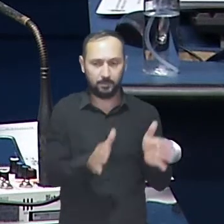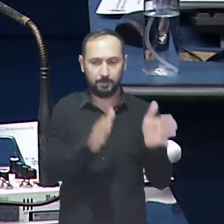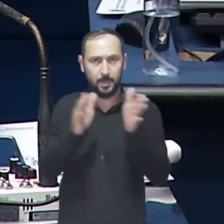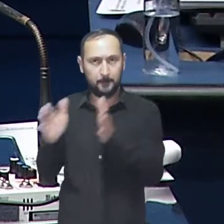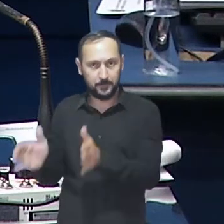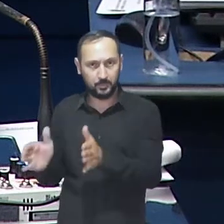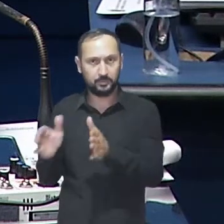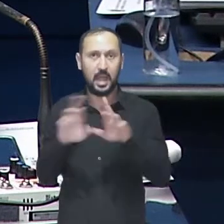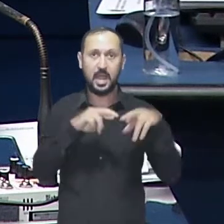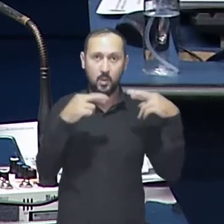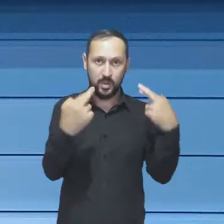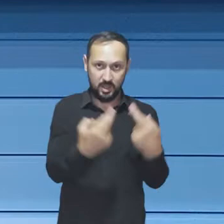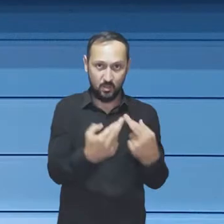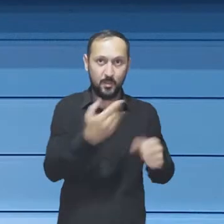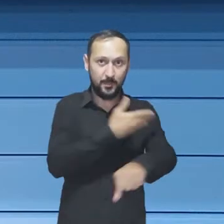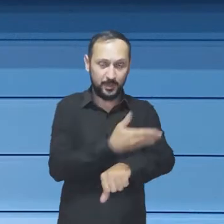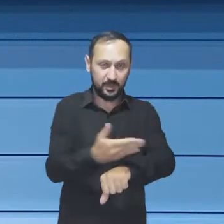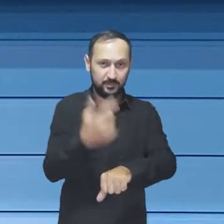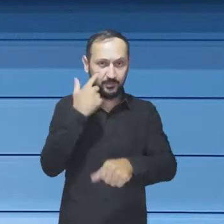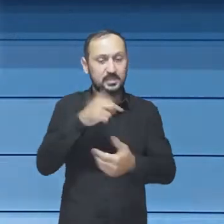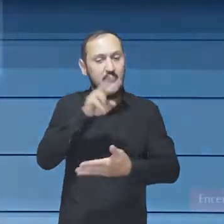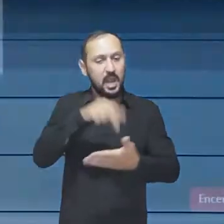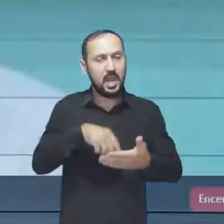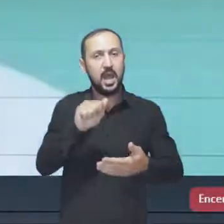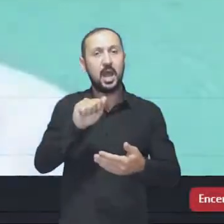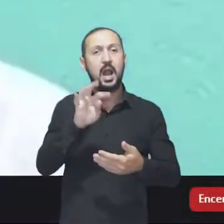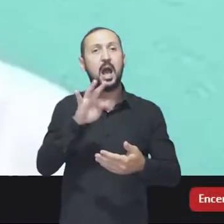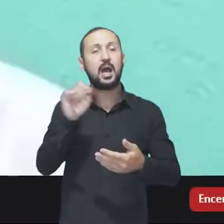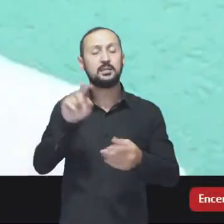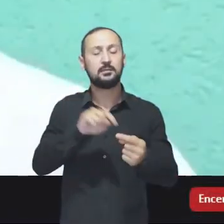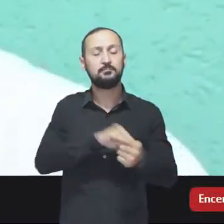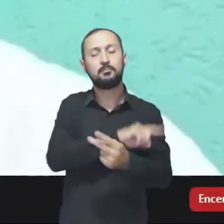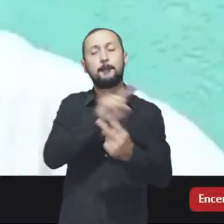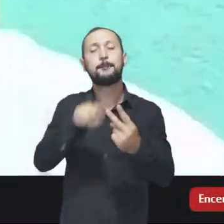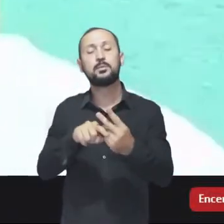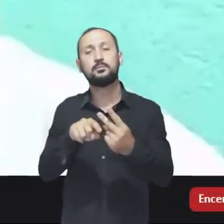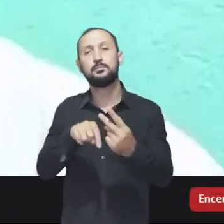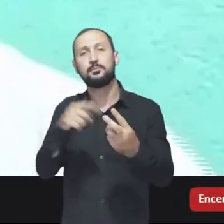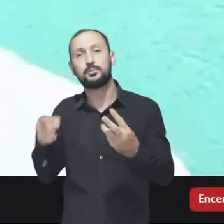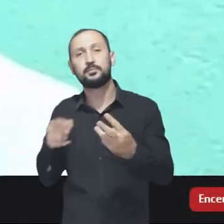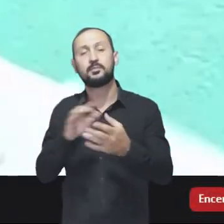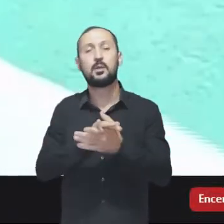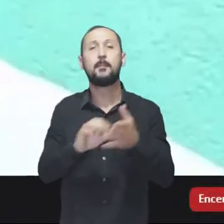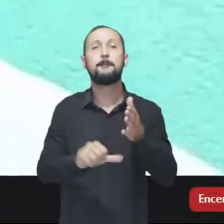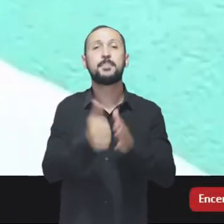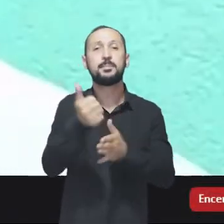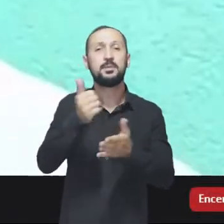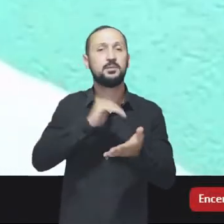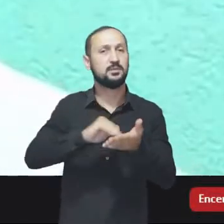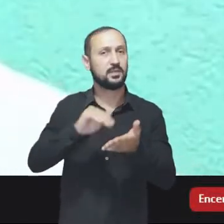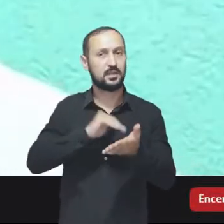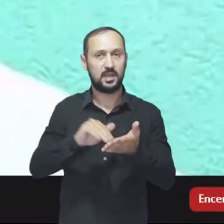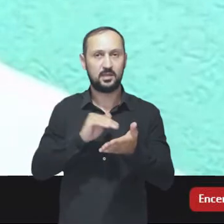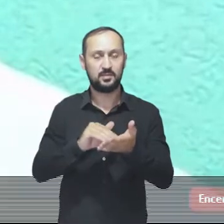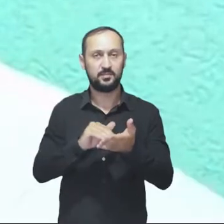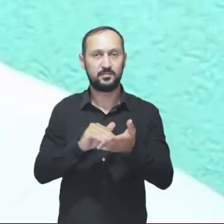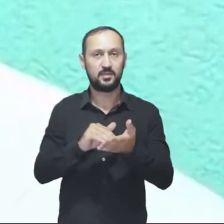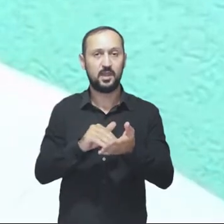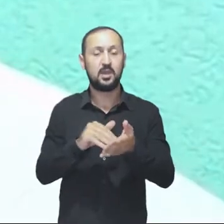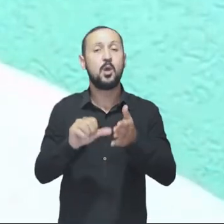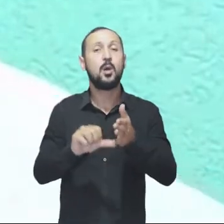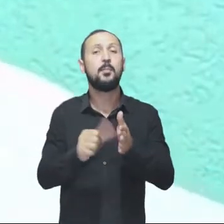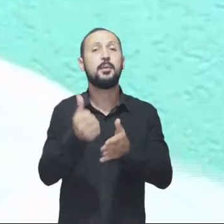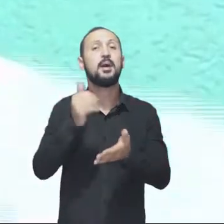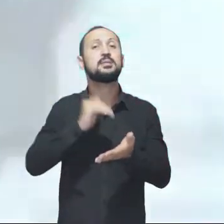é a palavra do primeiro secretário, e o primeiro secretário ele faz a leitura do expediente. Então ele faz a leitura de todos